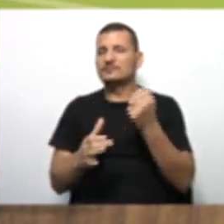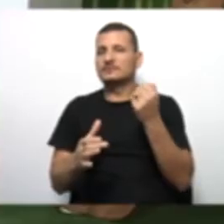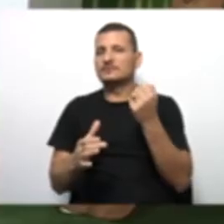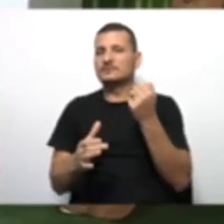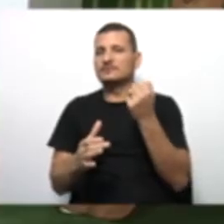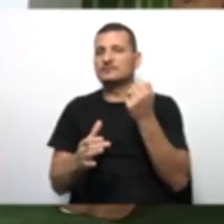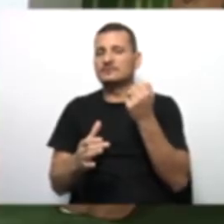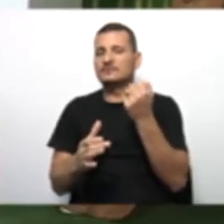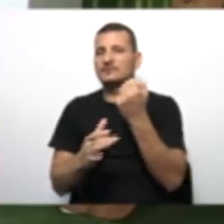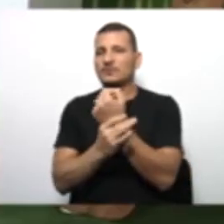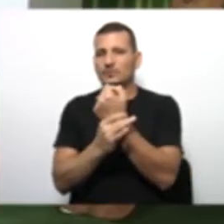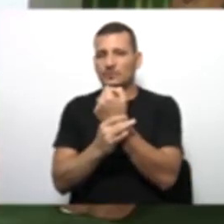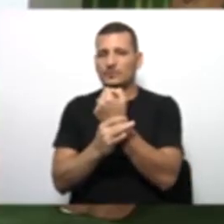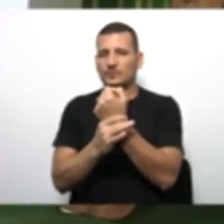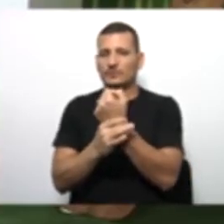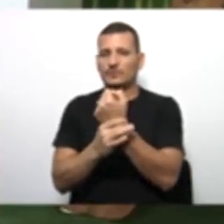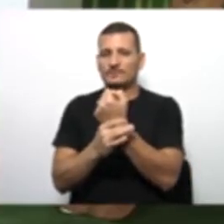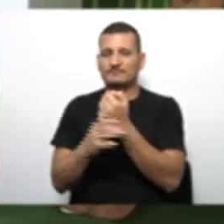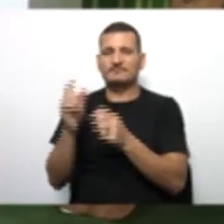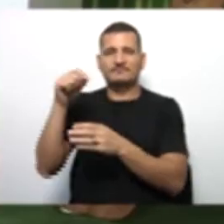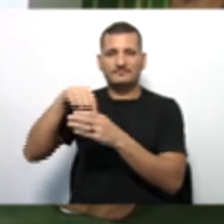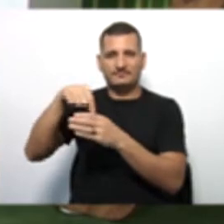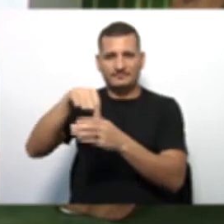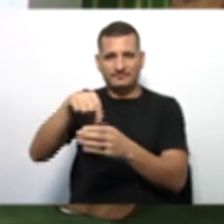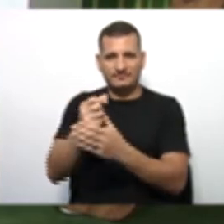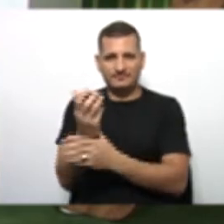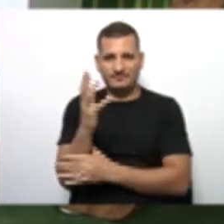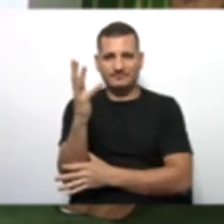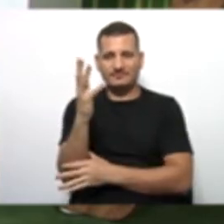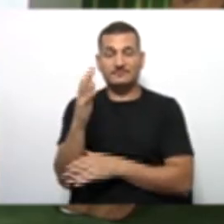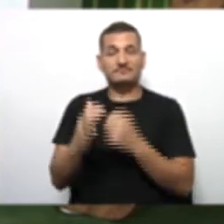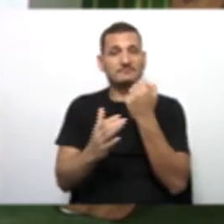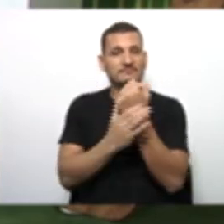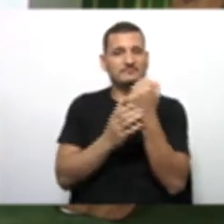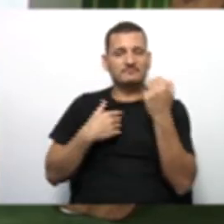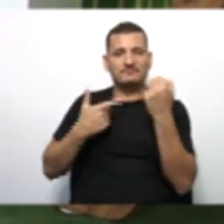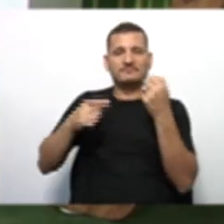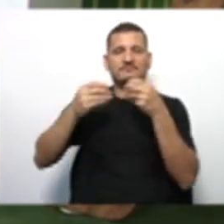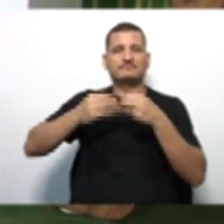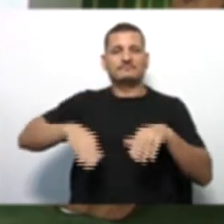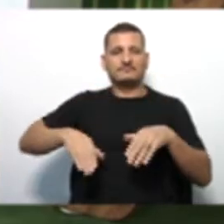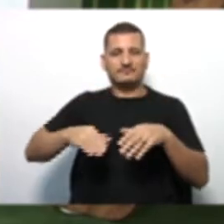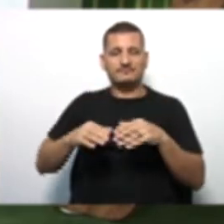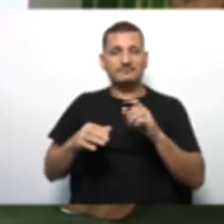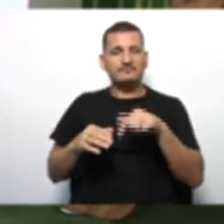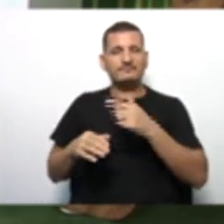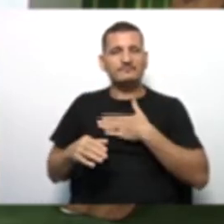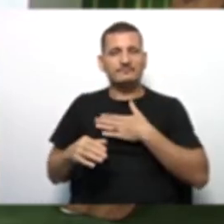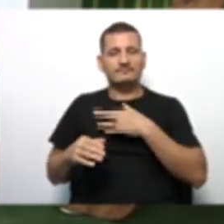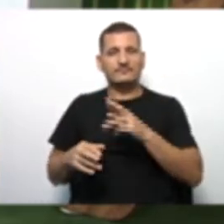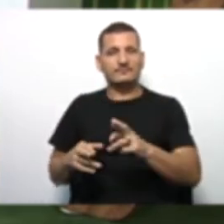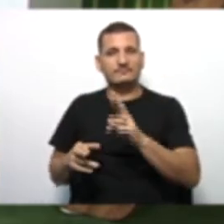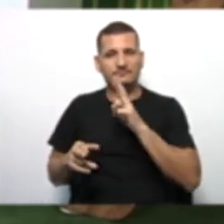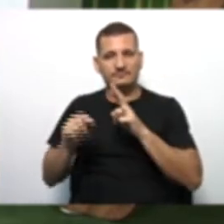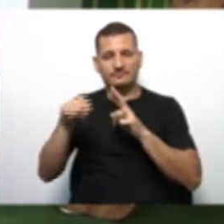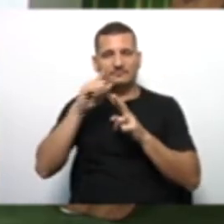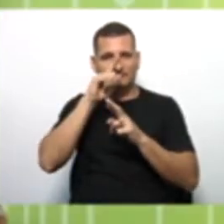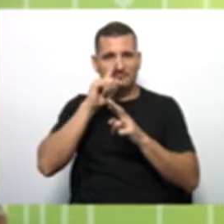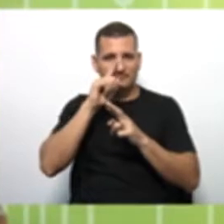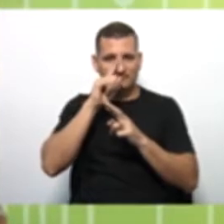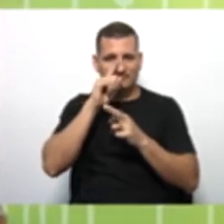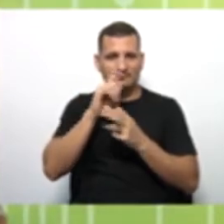muito tranquila, tá, gente? E aí, depois que a gente levanta toda essa questão das categorias, a gente vai fazer o quê? Vai traçar uma